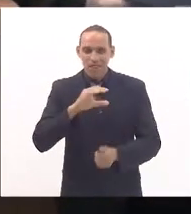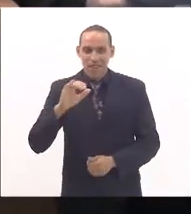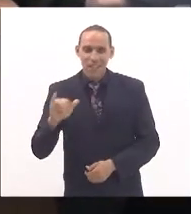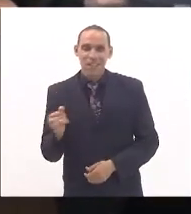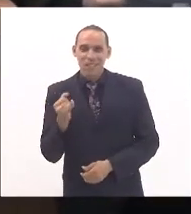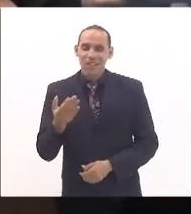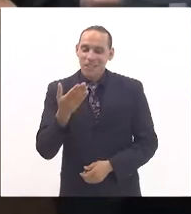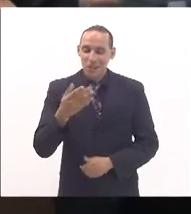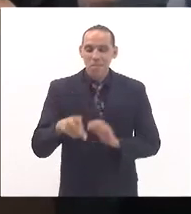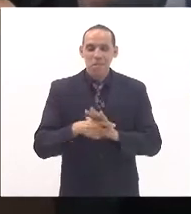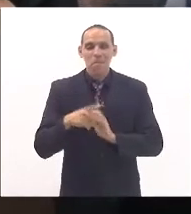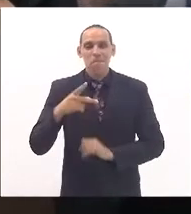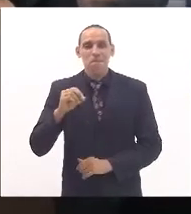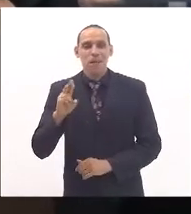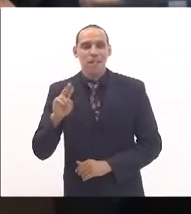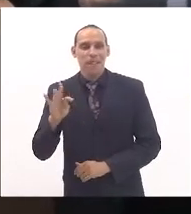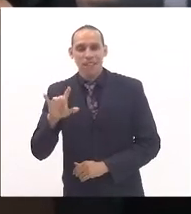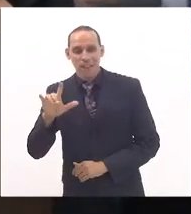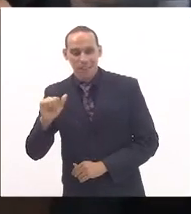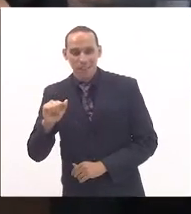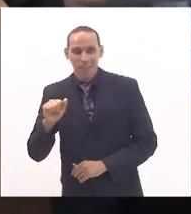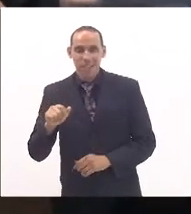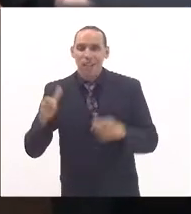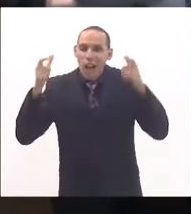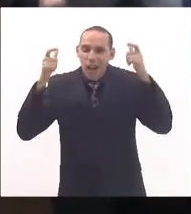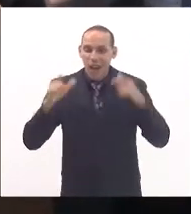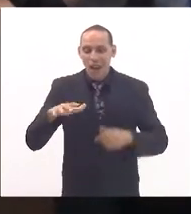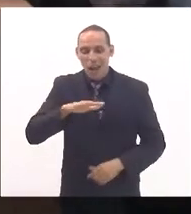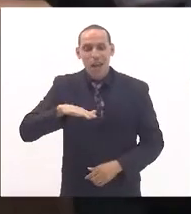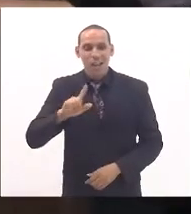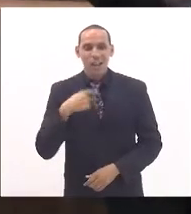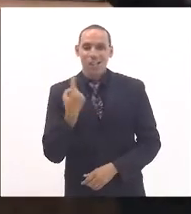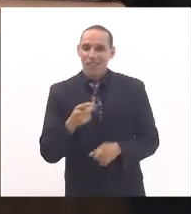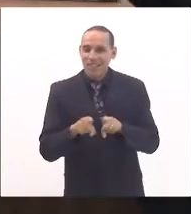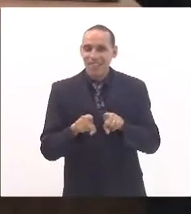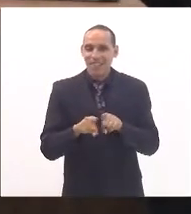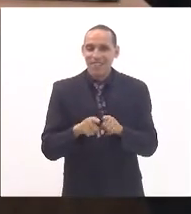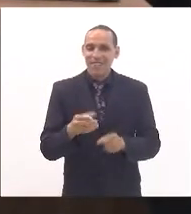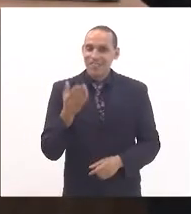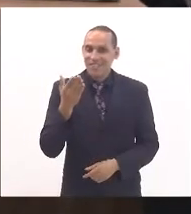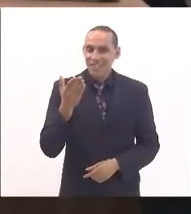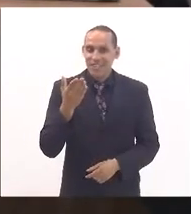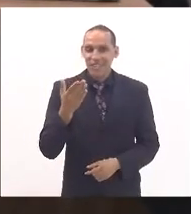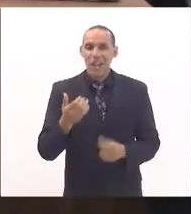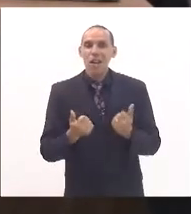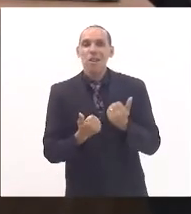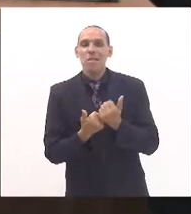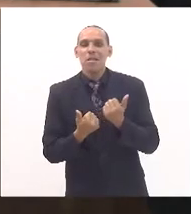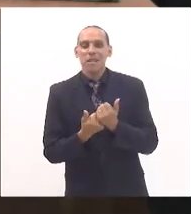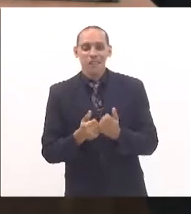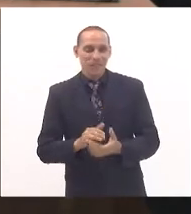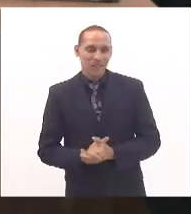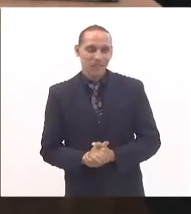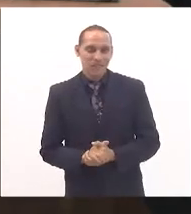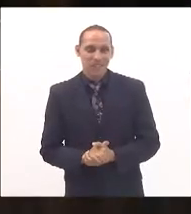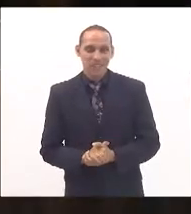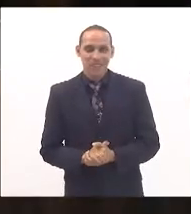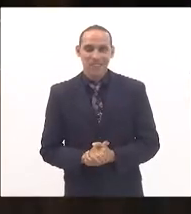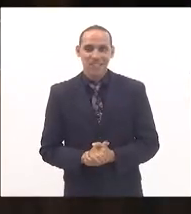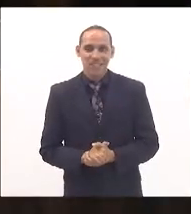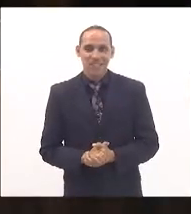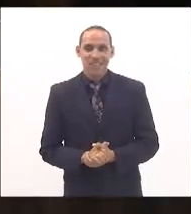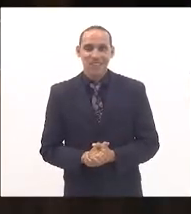senhor Portelense e o senhor rei da nossa região também, está ouvindo? Suplente de Urizio Lins com a fala. O